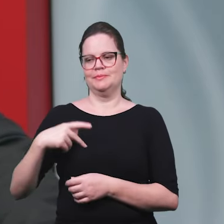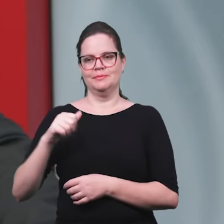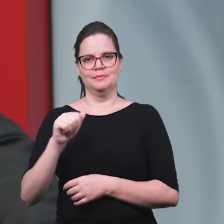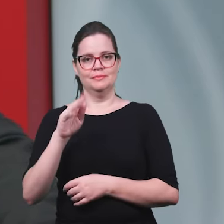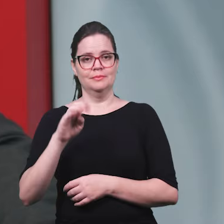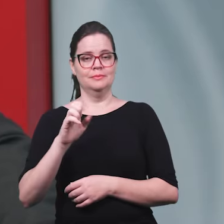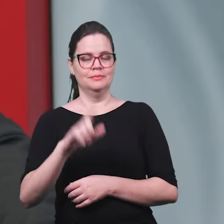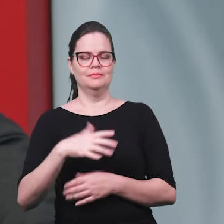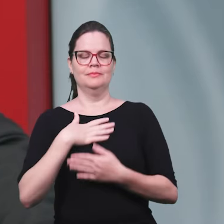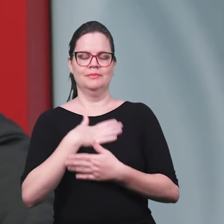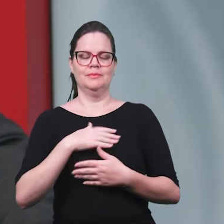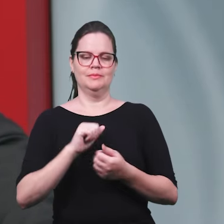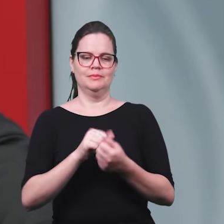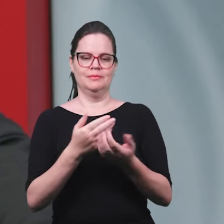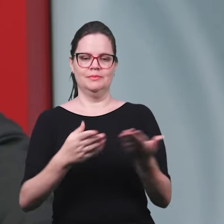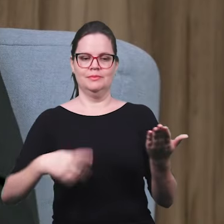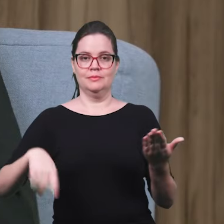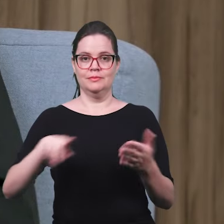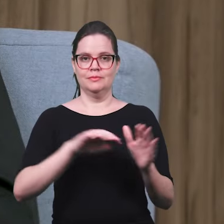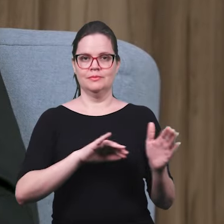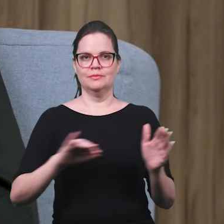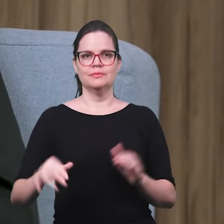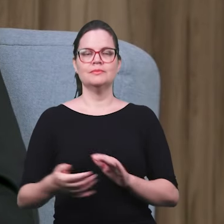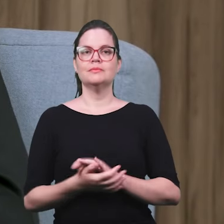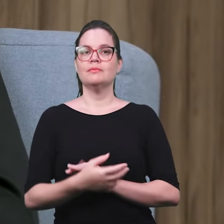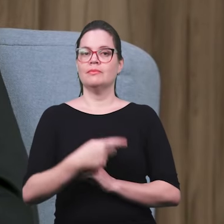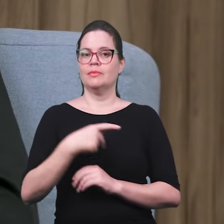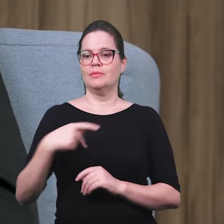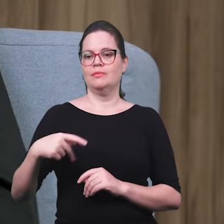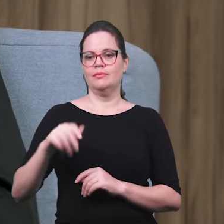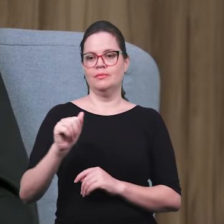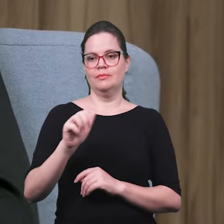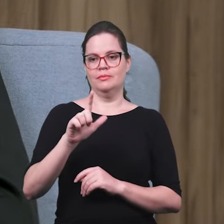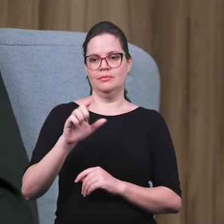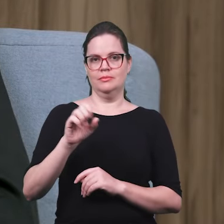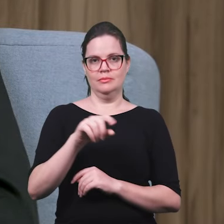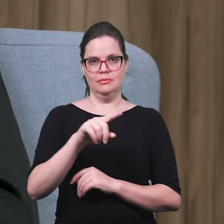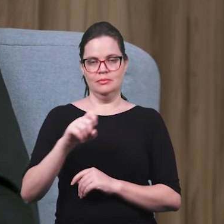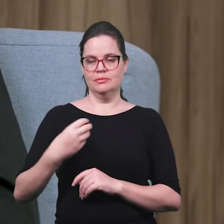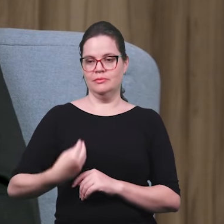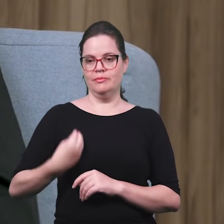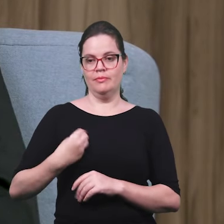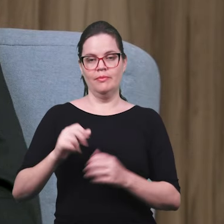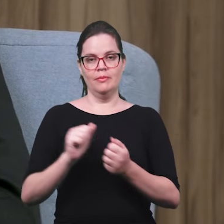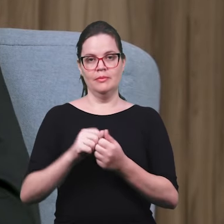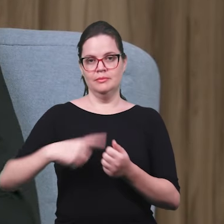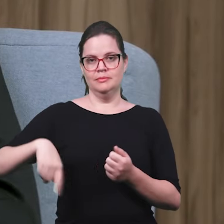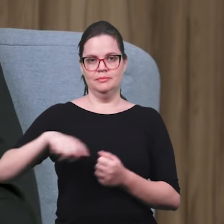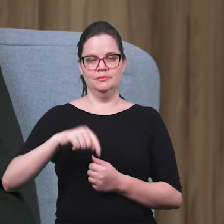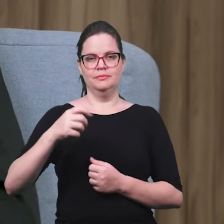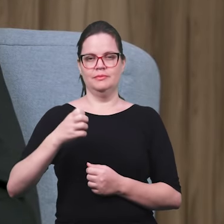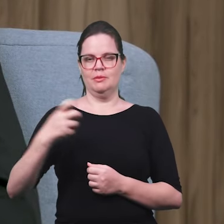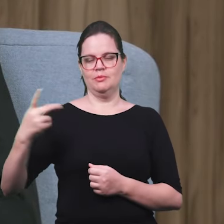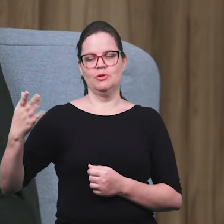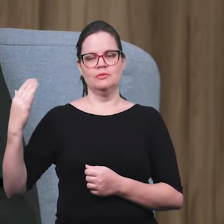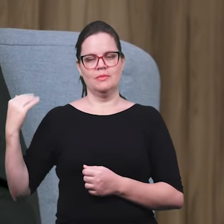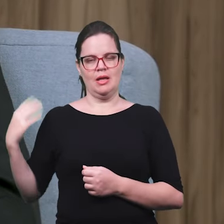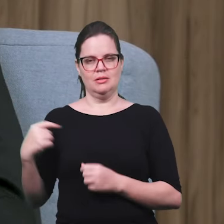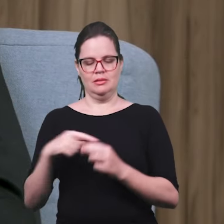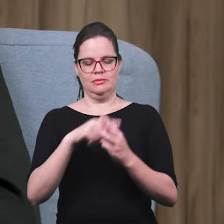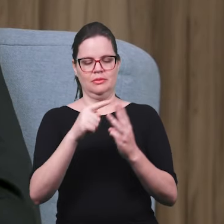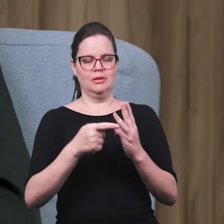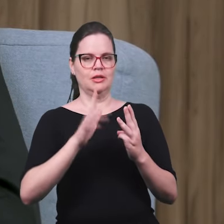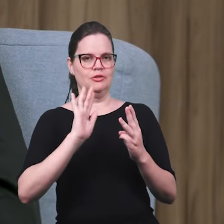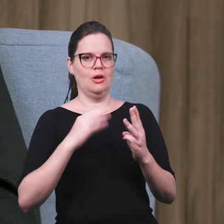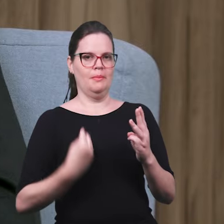poder participar mais uma vez do programa. Muito bom. Pastor Alex participou conosco, junto com a nossa irmã Thalita, dos